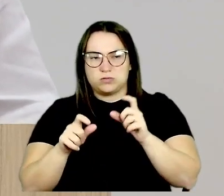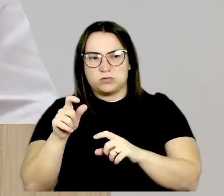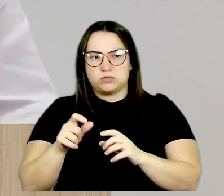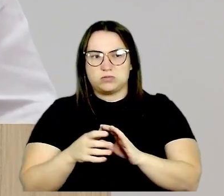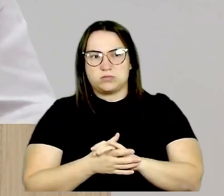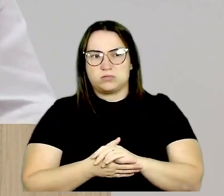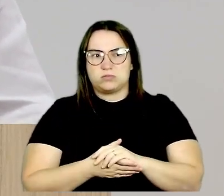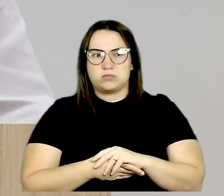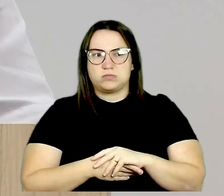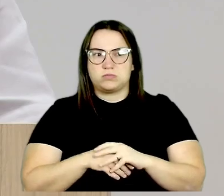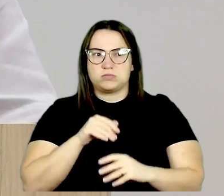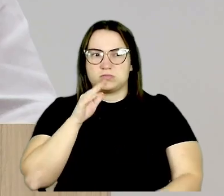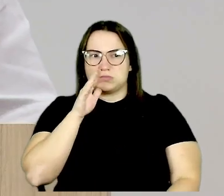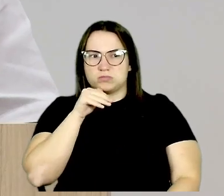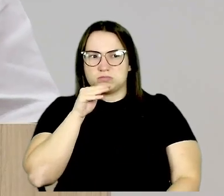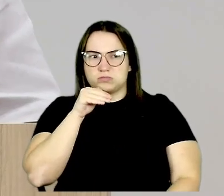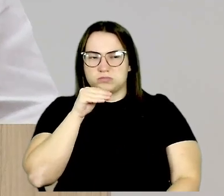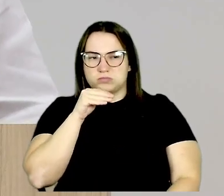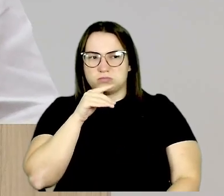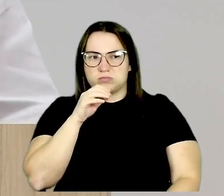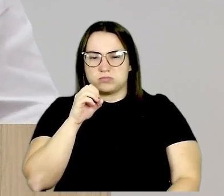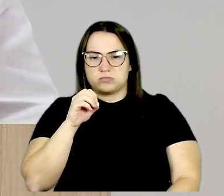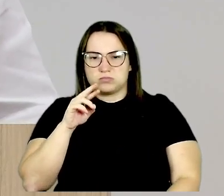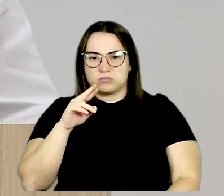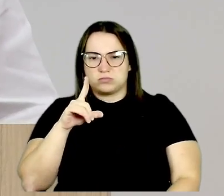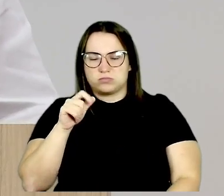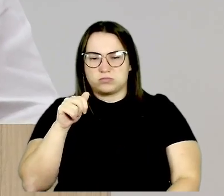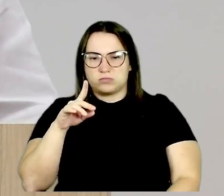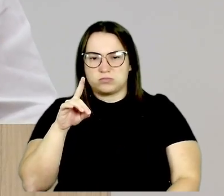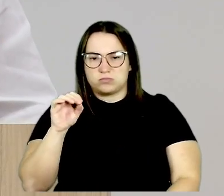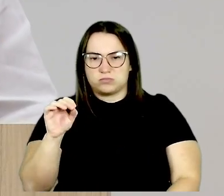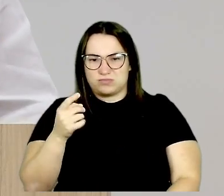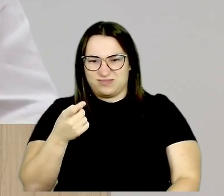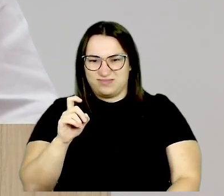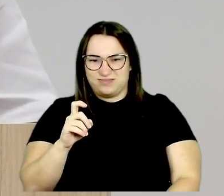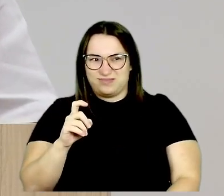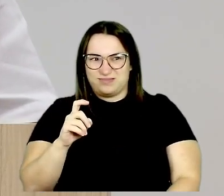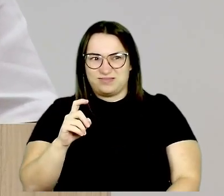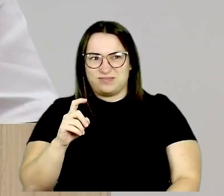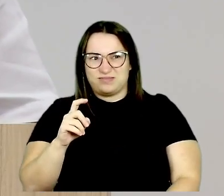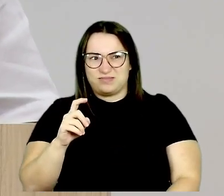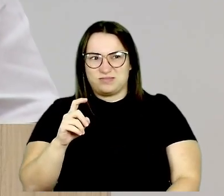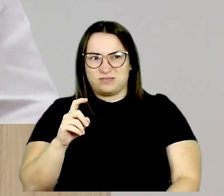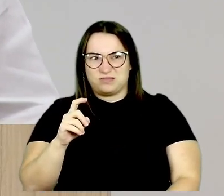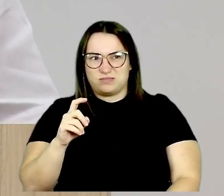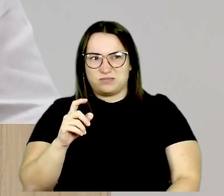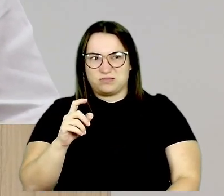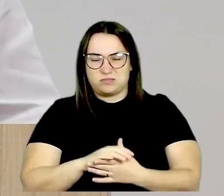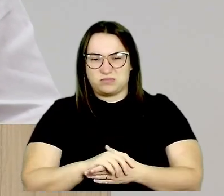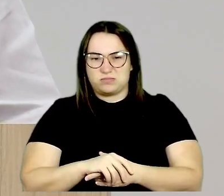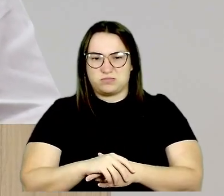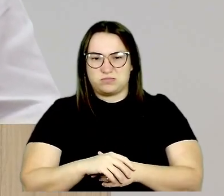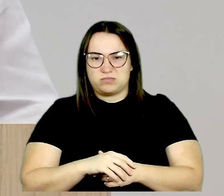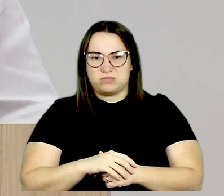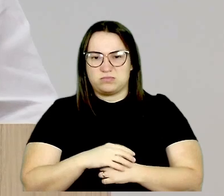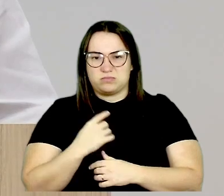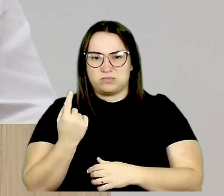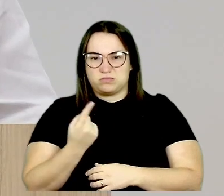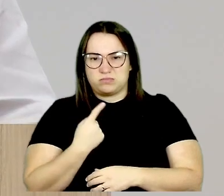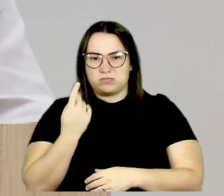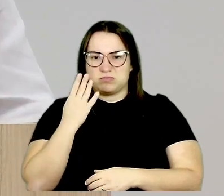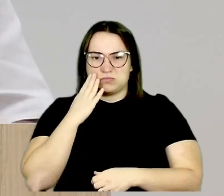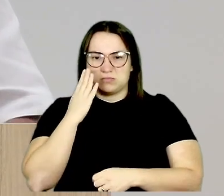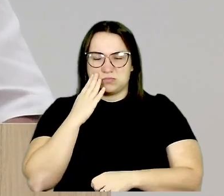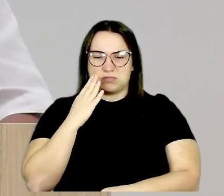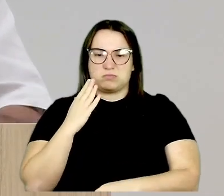do servidor Orlando, ex-servidor Orlando, que até há poucos minutos estava aqui, e para a gente se inteirar da situação. Mas eu